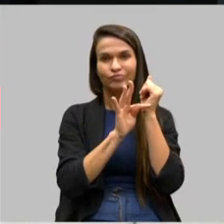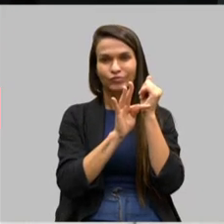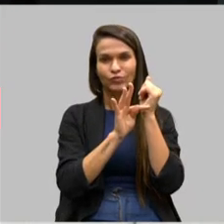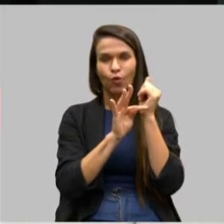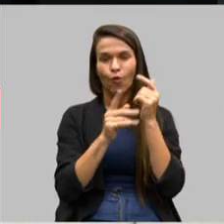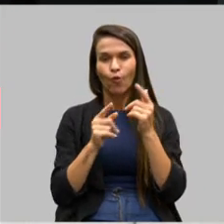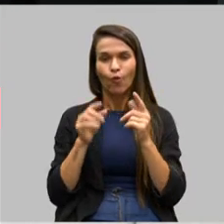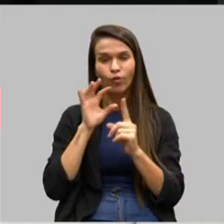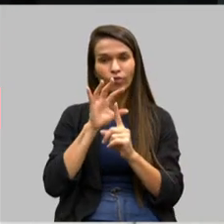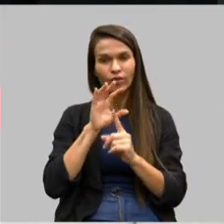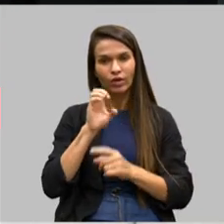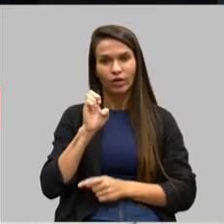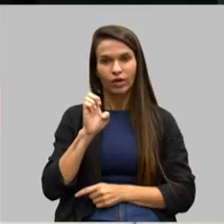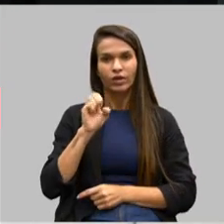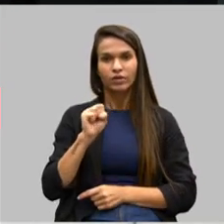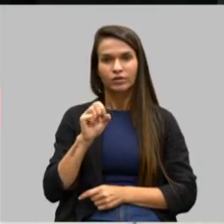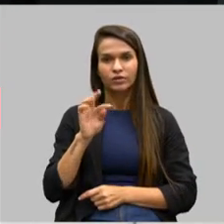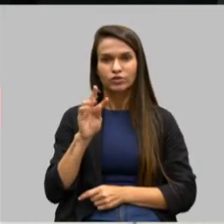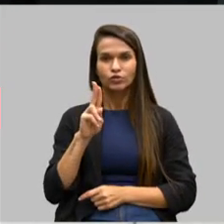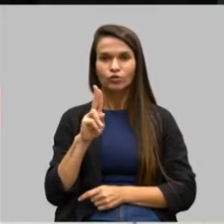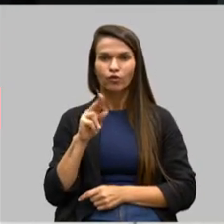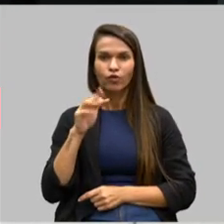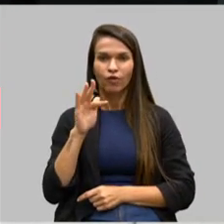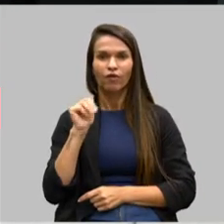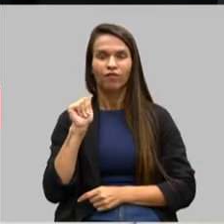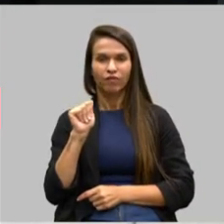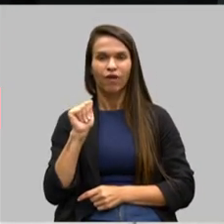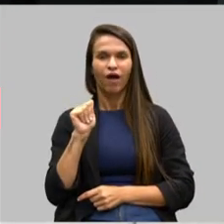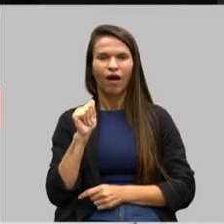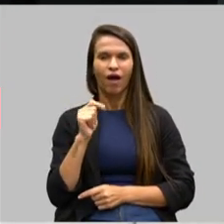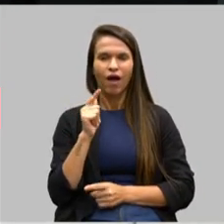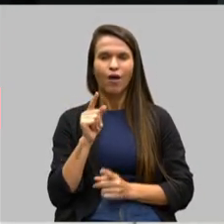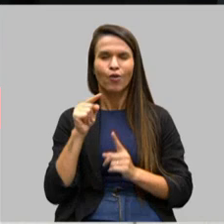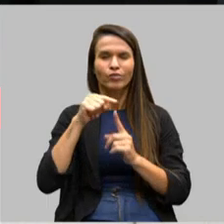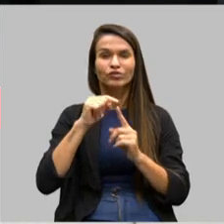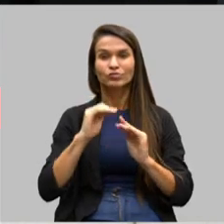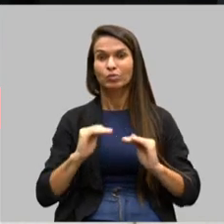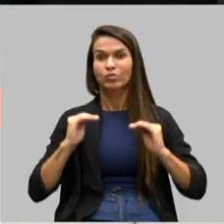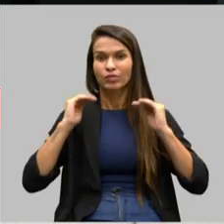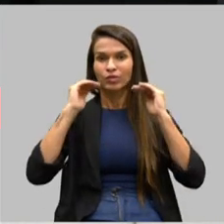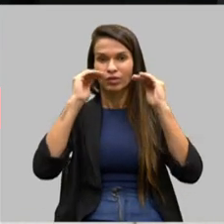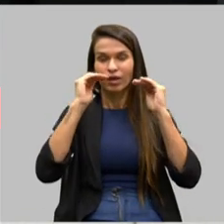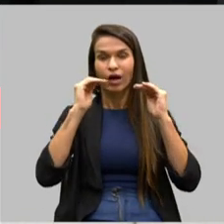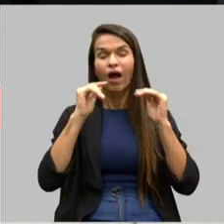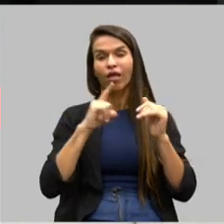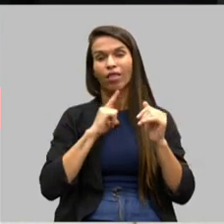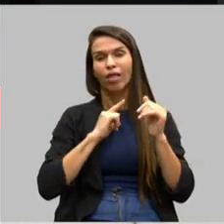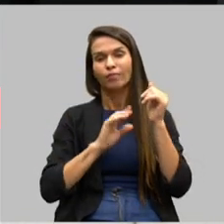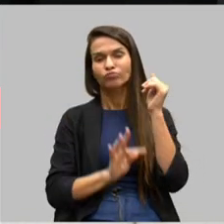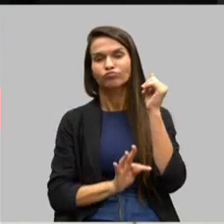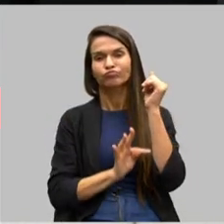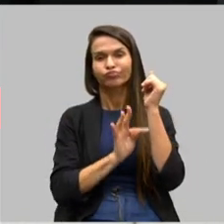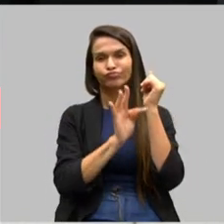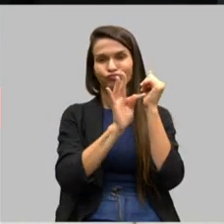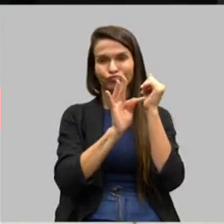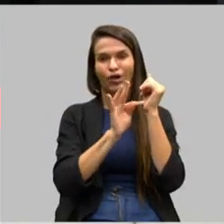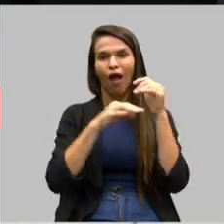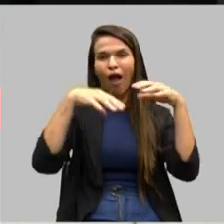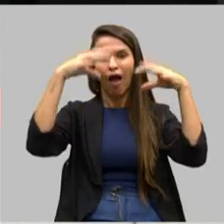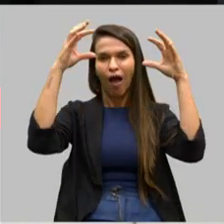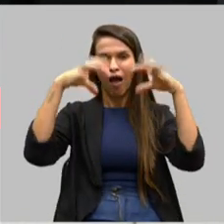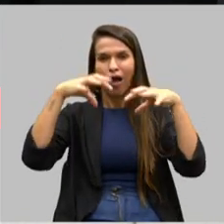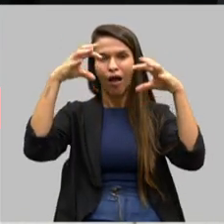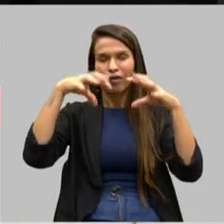intensificado. O que a gente espera, então, aumento das temperaturas e a distribuição das chuvas no globo não